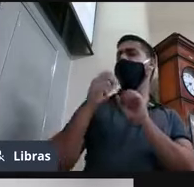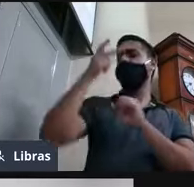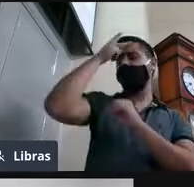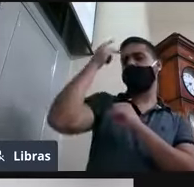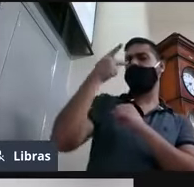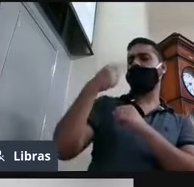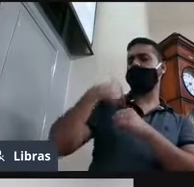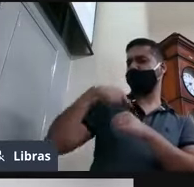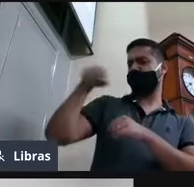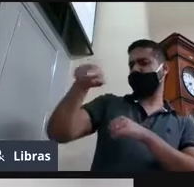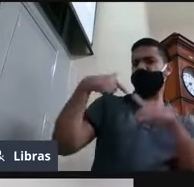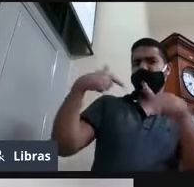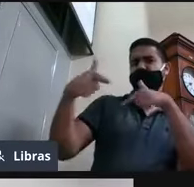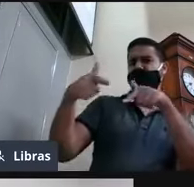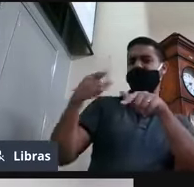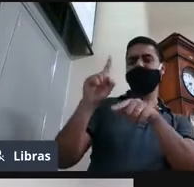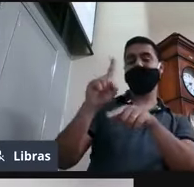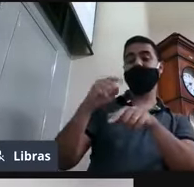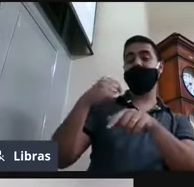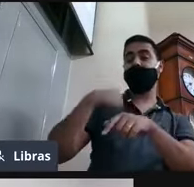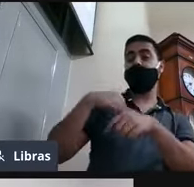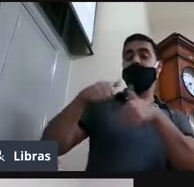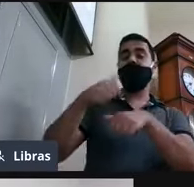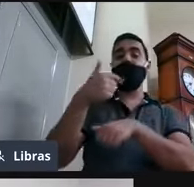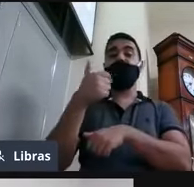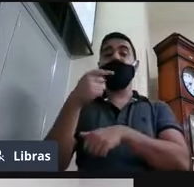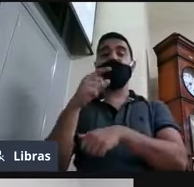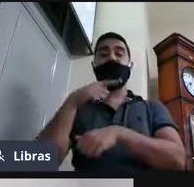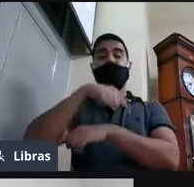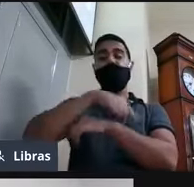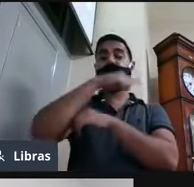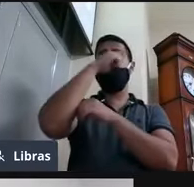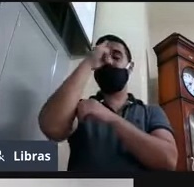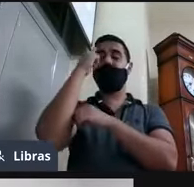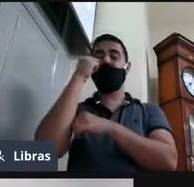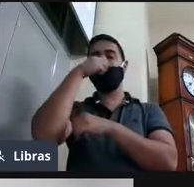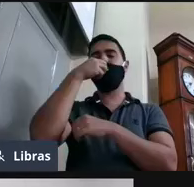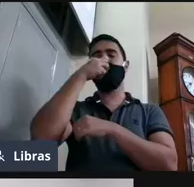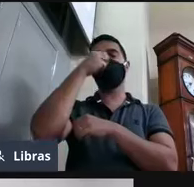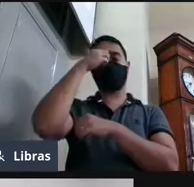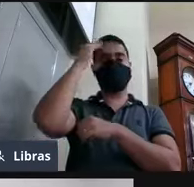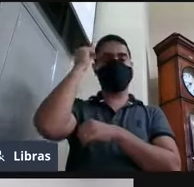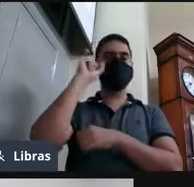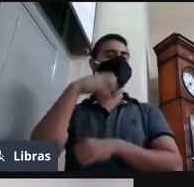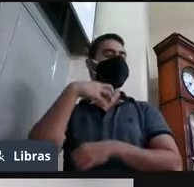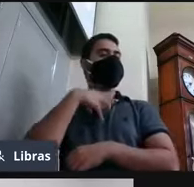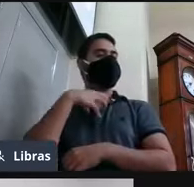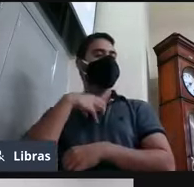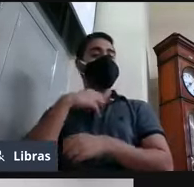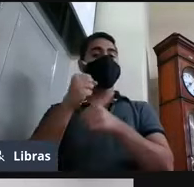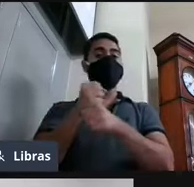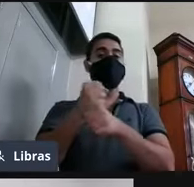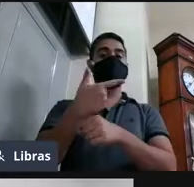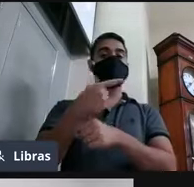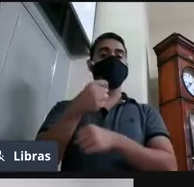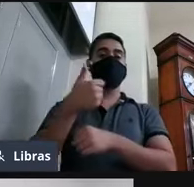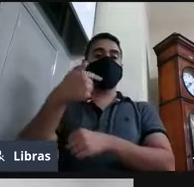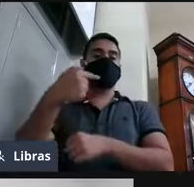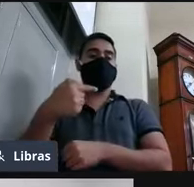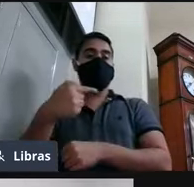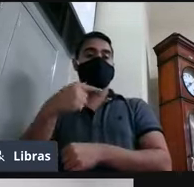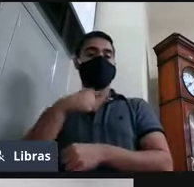que eu não trabalho. 12 horas em pé naquela rodoviária para saber o que tu sente lá. Em 2017, a gente botou o ponto